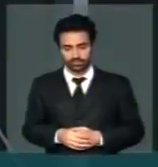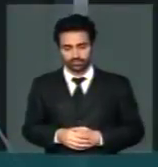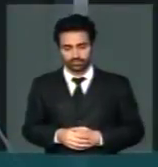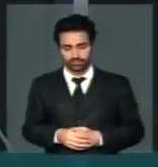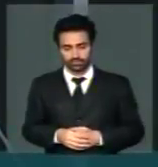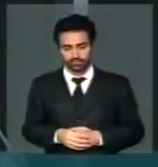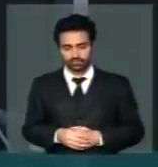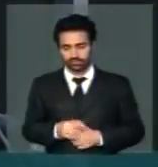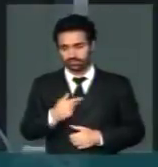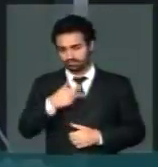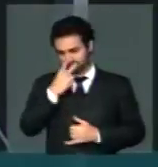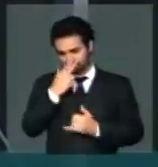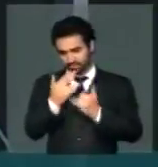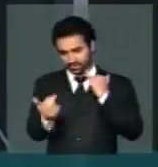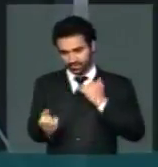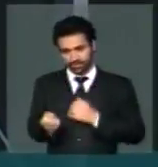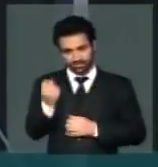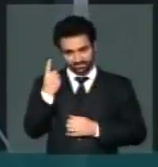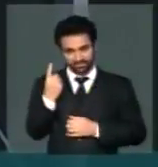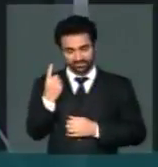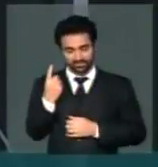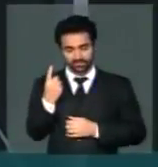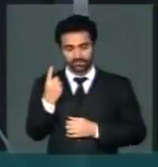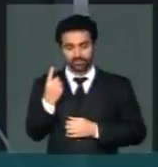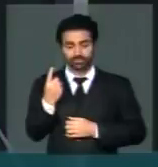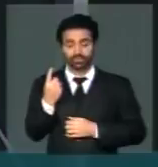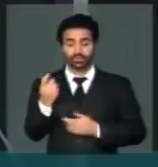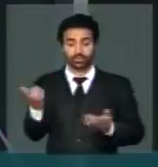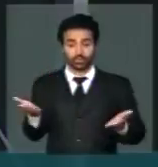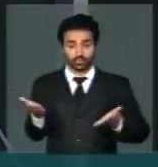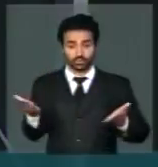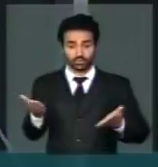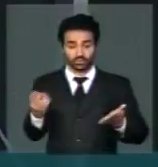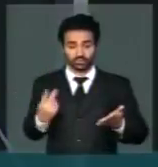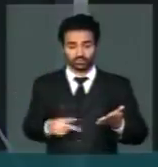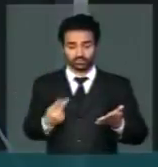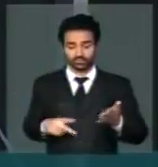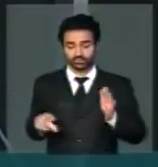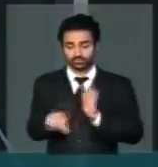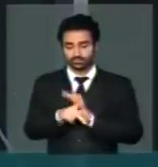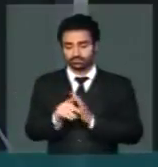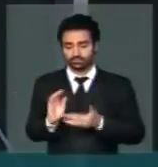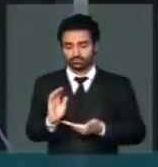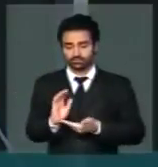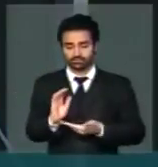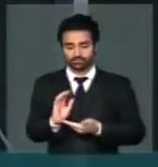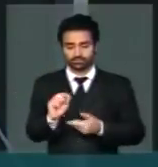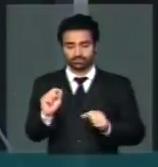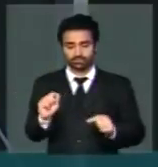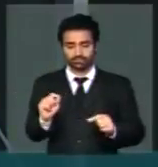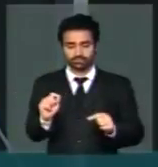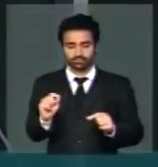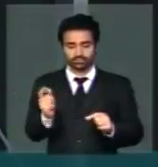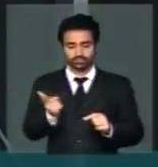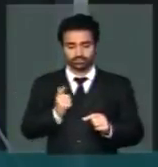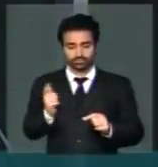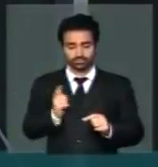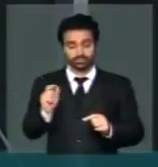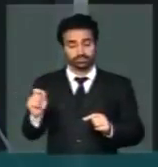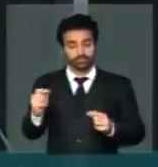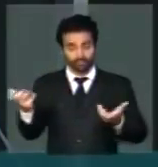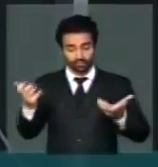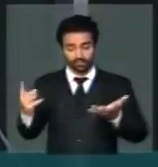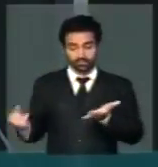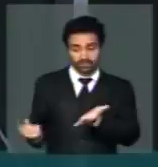Poderia até parecer irônico que no dia de hoje o Parlamento brasileiro trata de